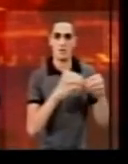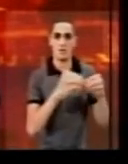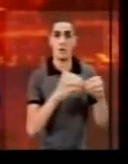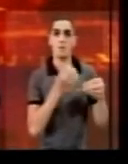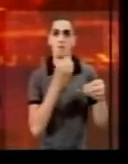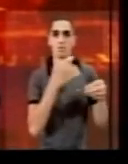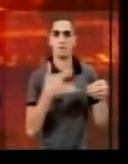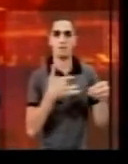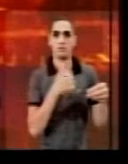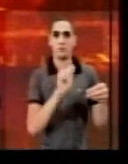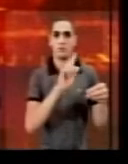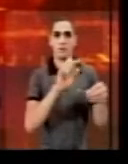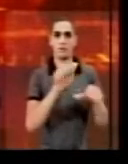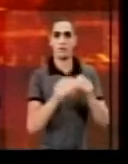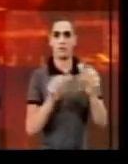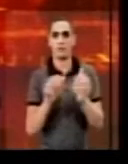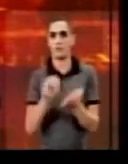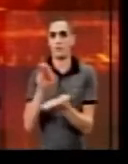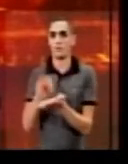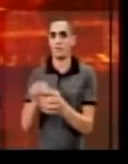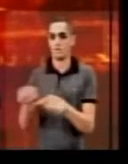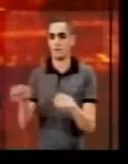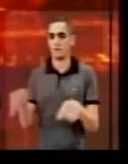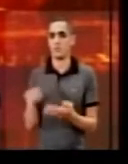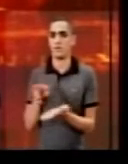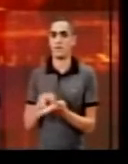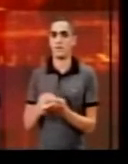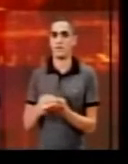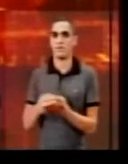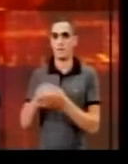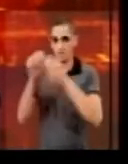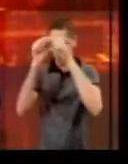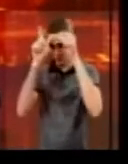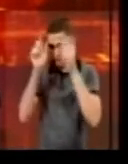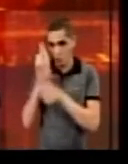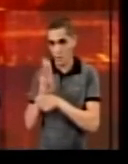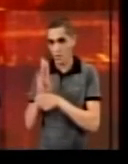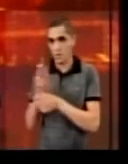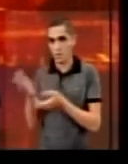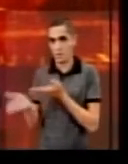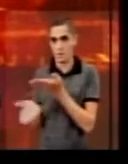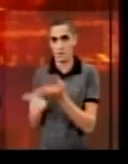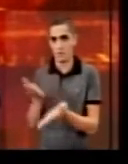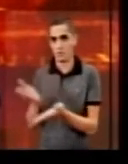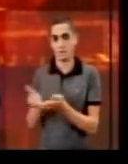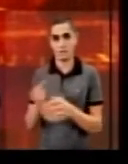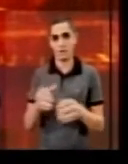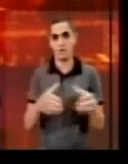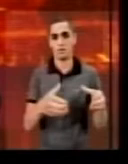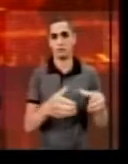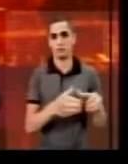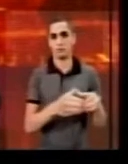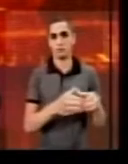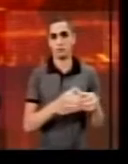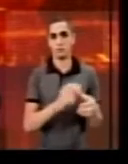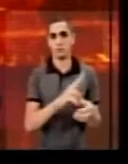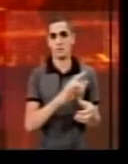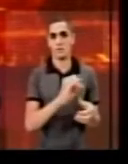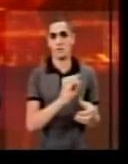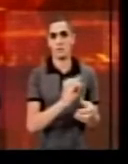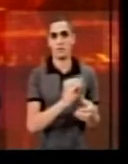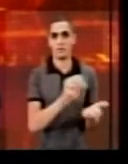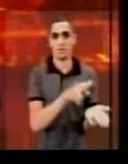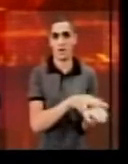enfermarias. Gostaria de mostrar isso. Então, tem muita gente saindo da UTI e indo para